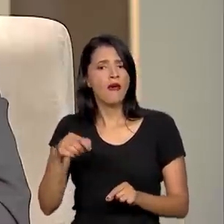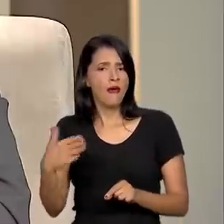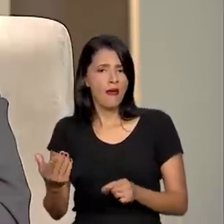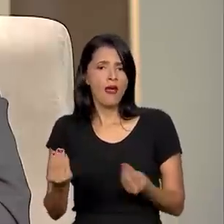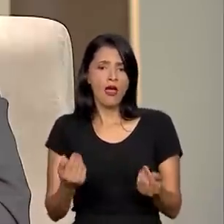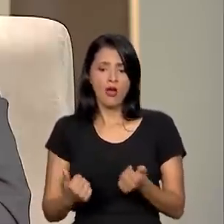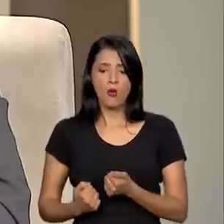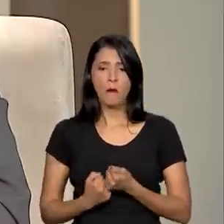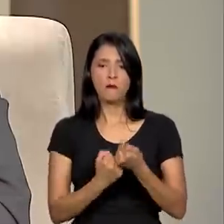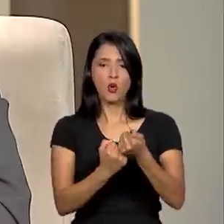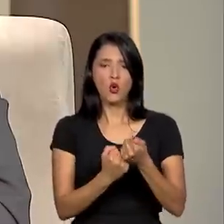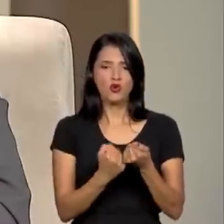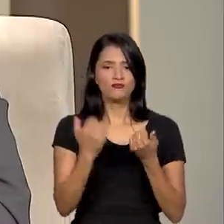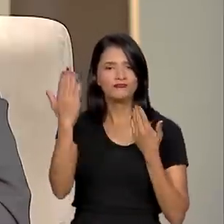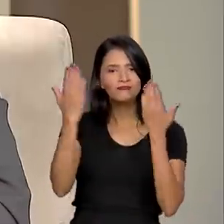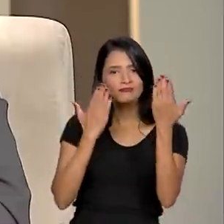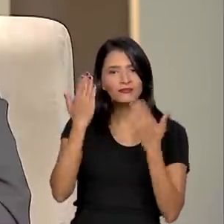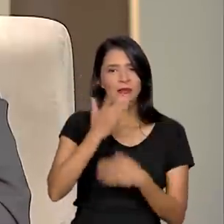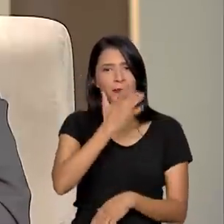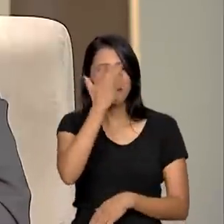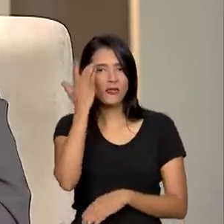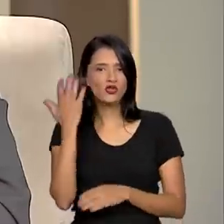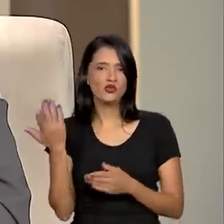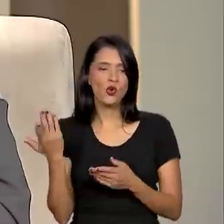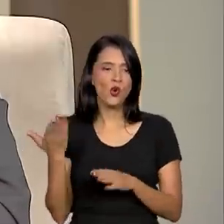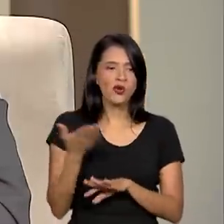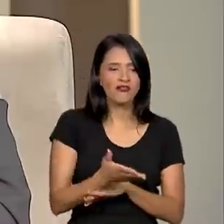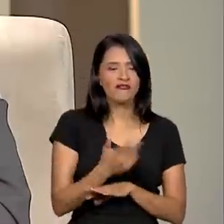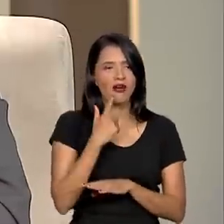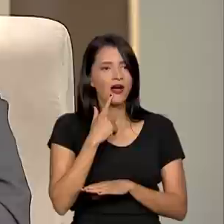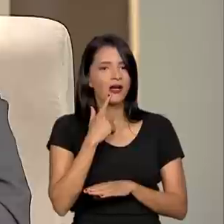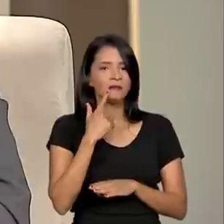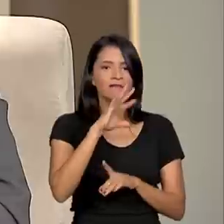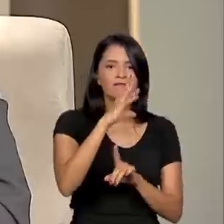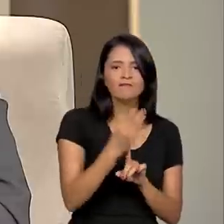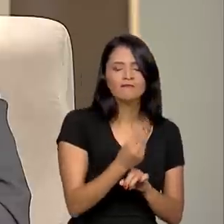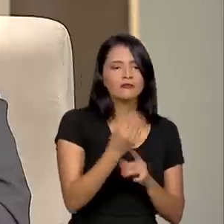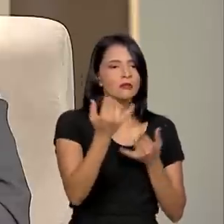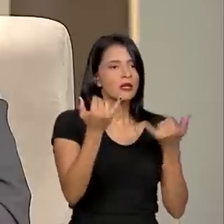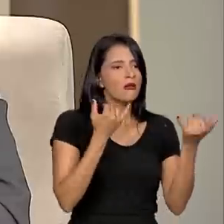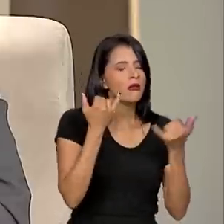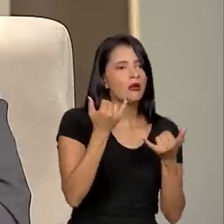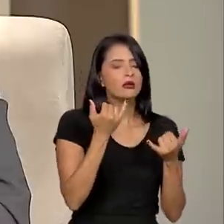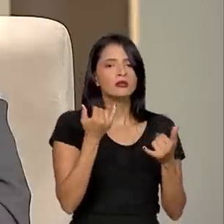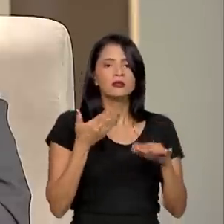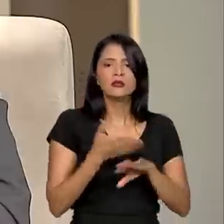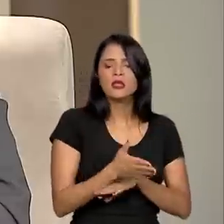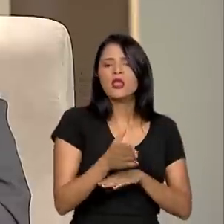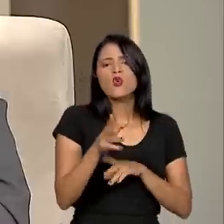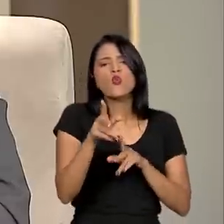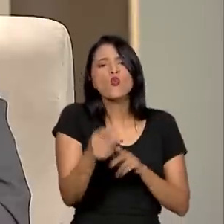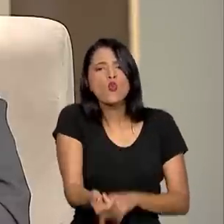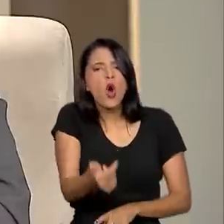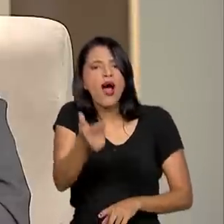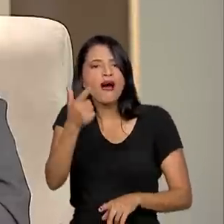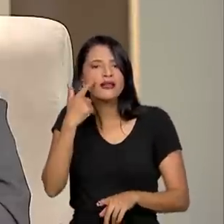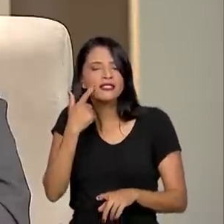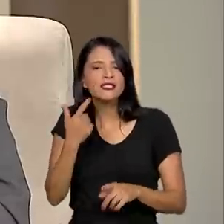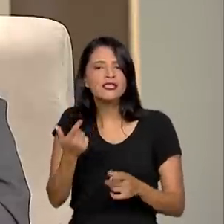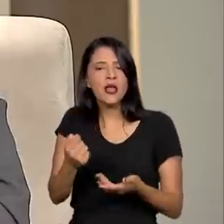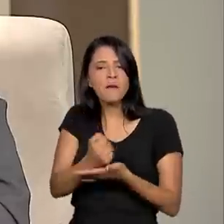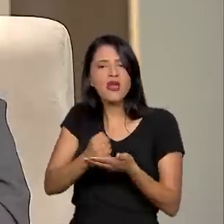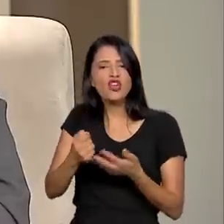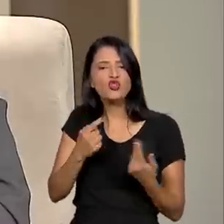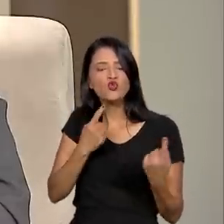de apoio psicológico. As pessoas consomem arte, isso funciona quase como um antidepressivo, é